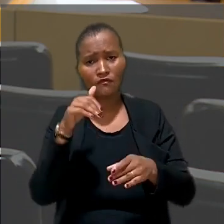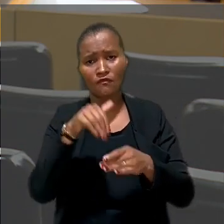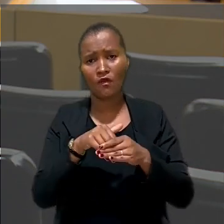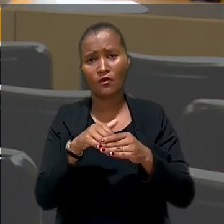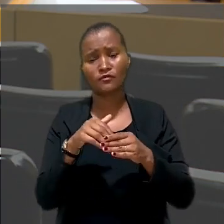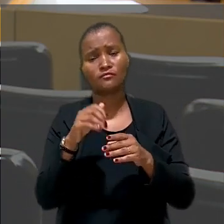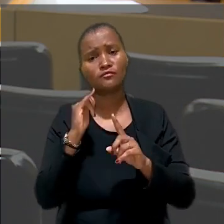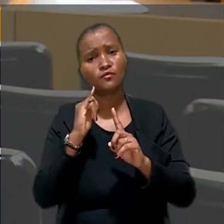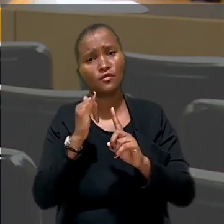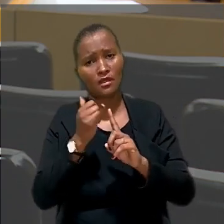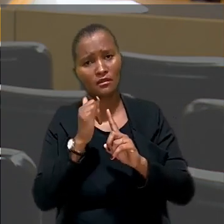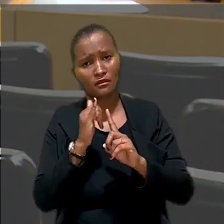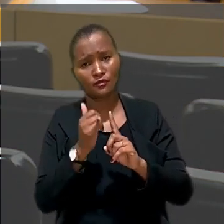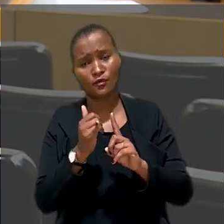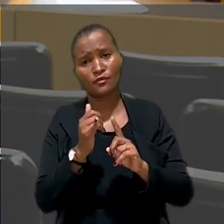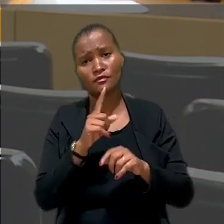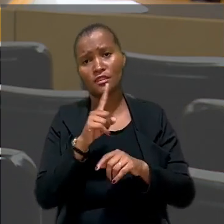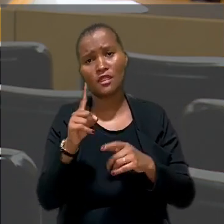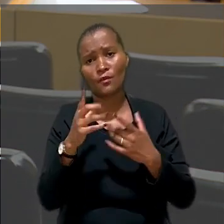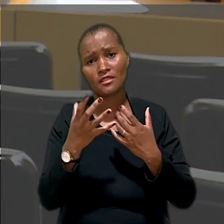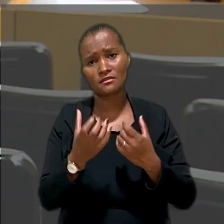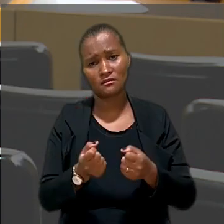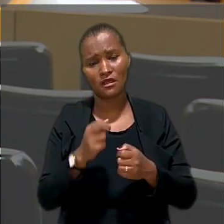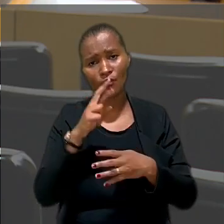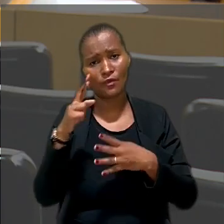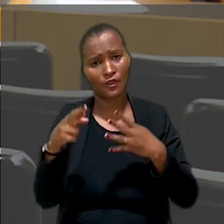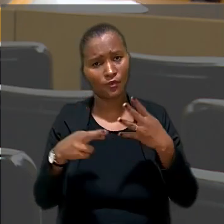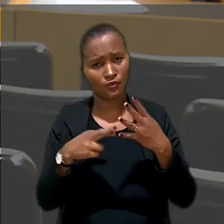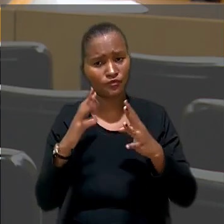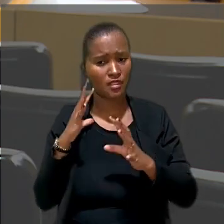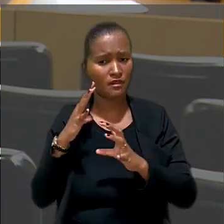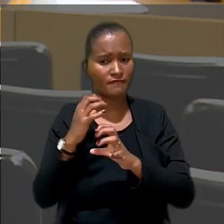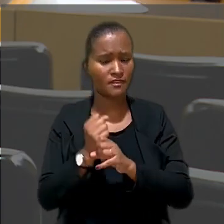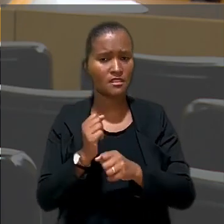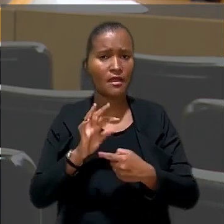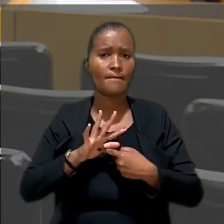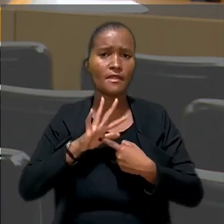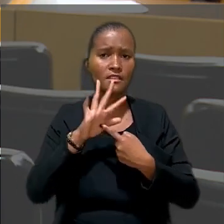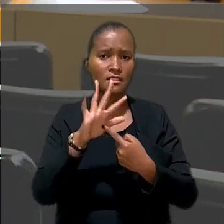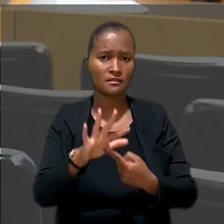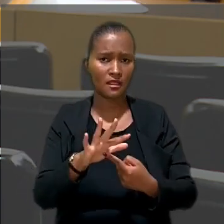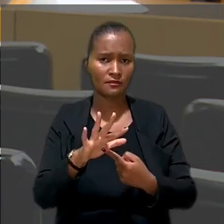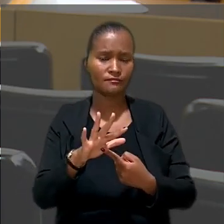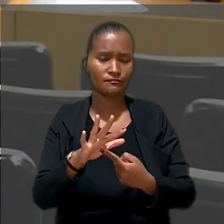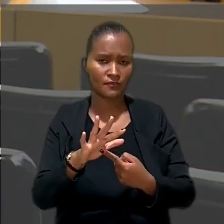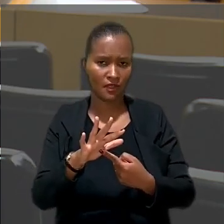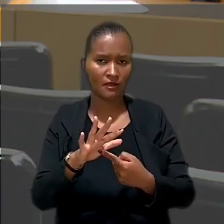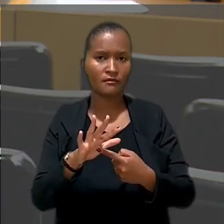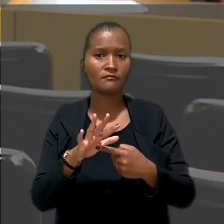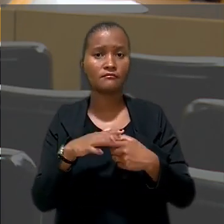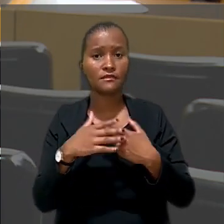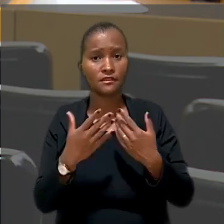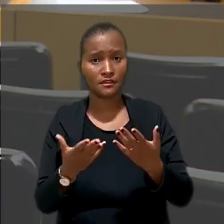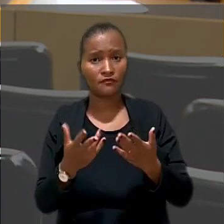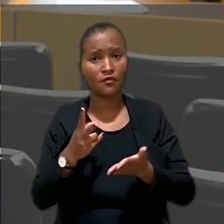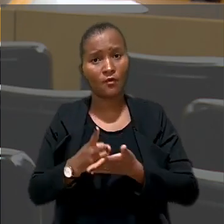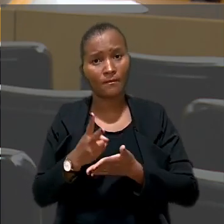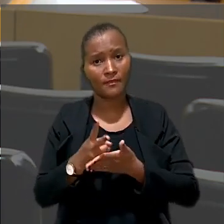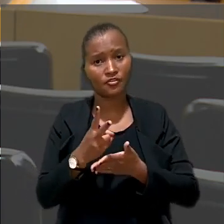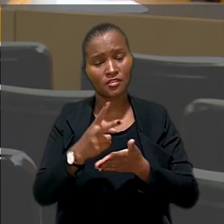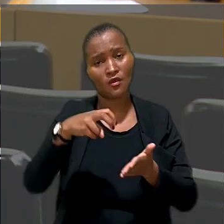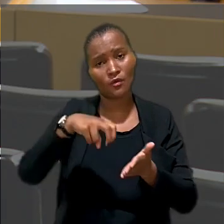seguiu o voto do relator no sentido de não admitir o recurso de revista apresentado pelo OGMO. Dessa forma,